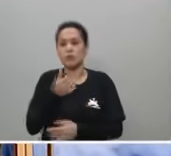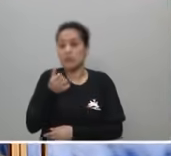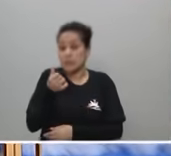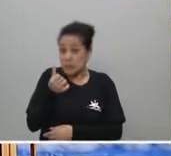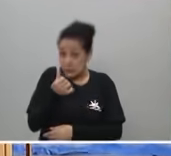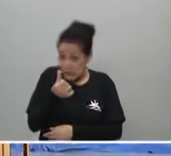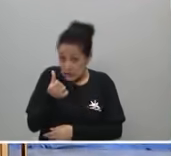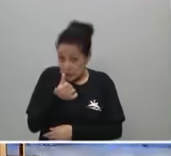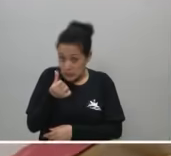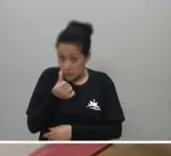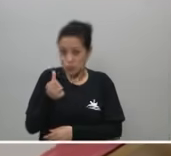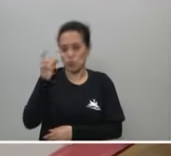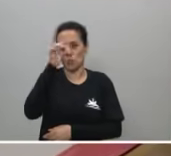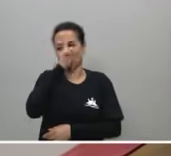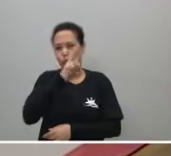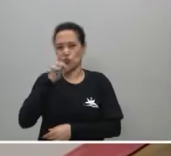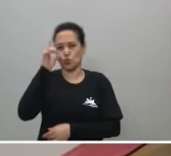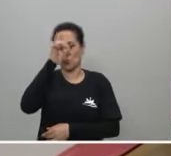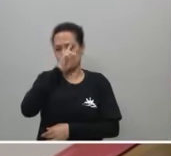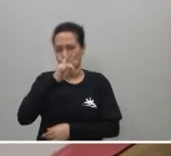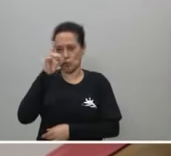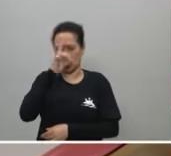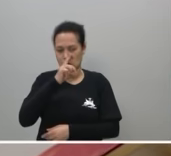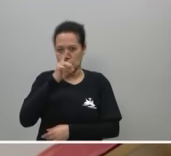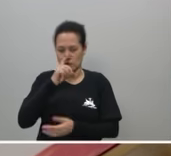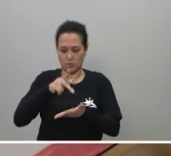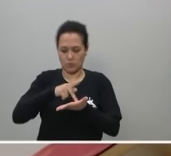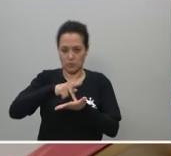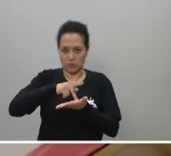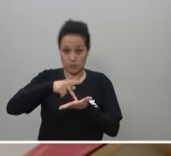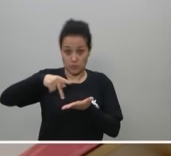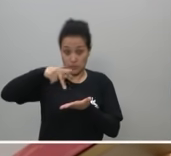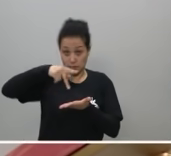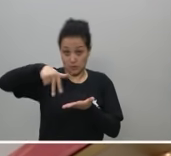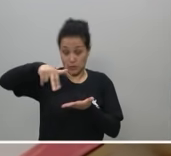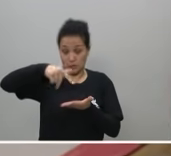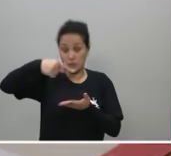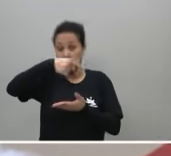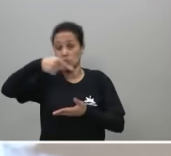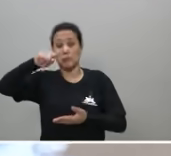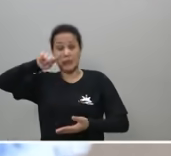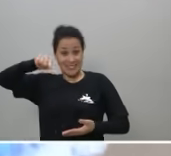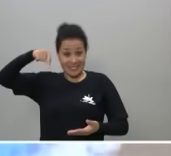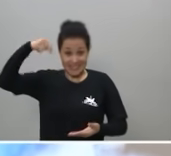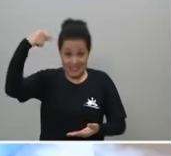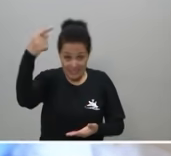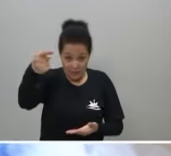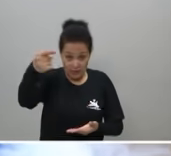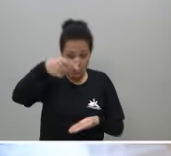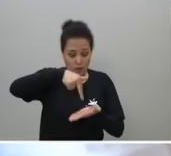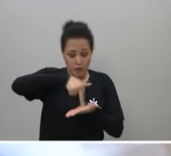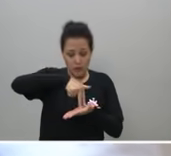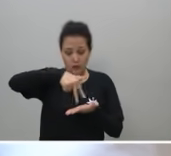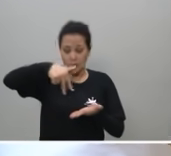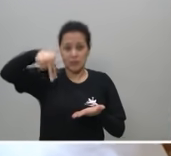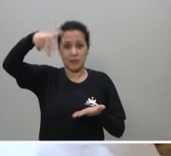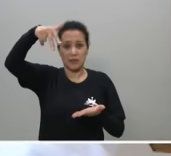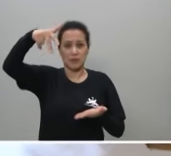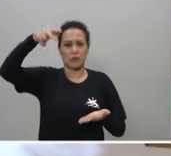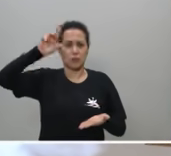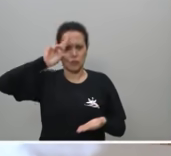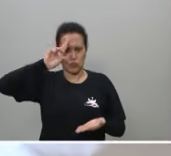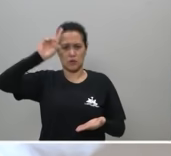Semana que vem, Ascensão do Senhor. Na outra semana,